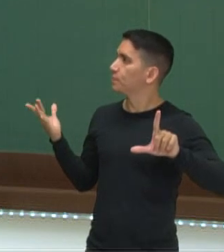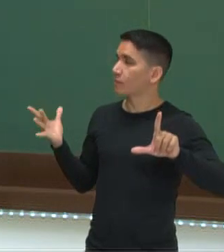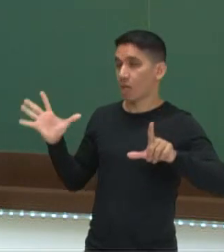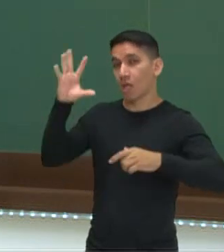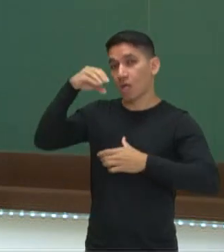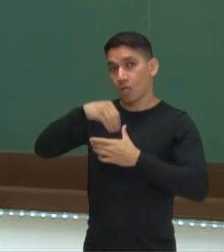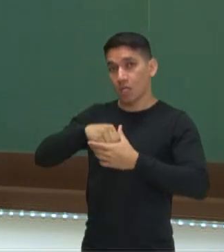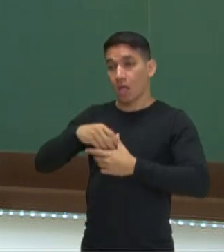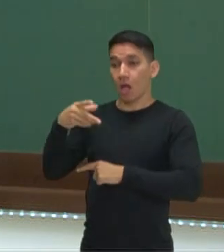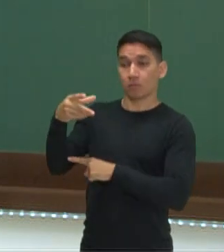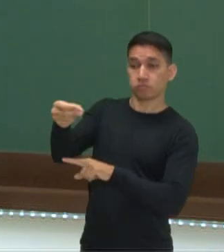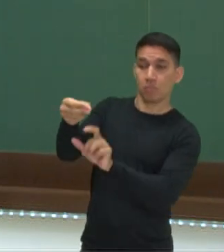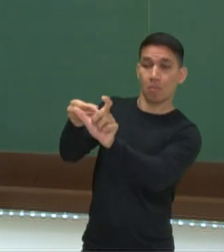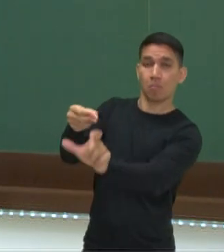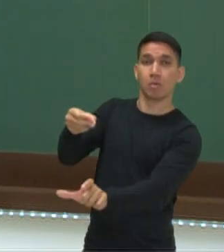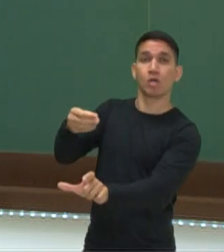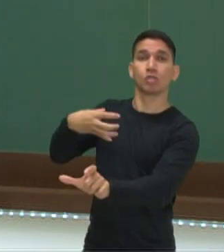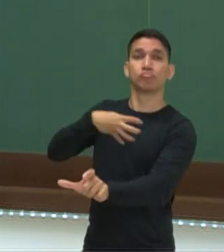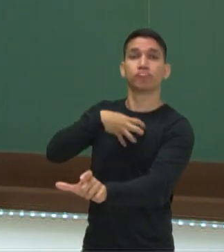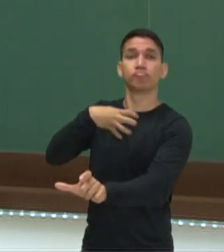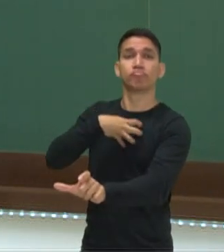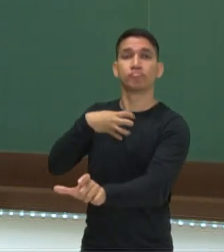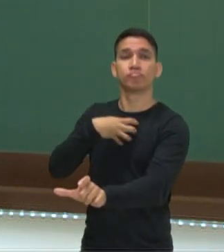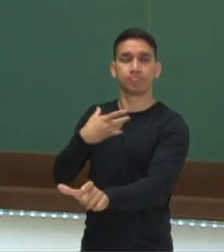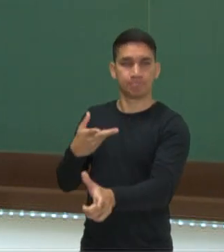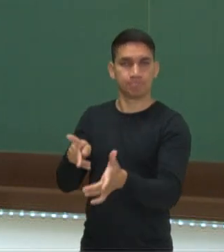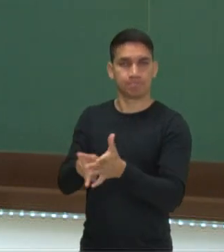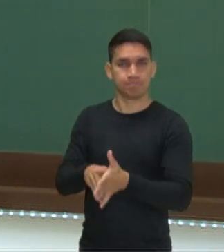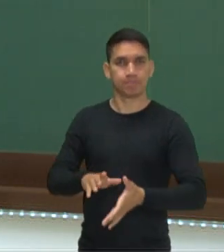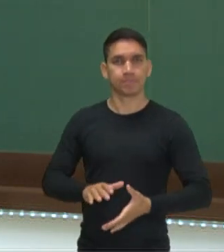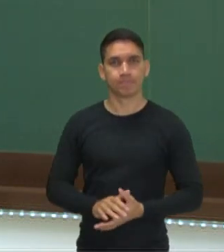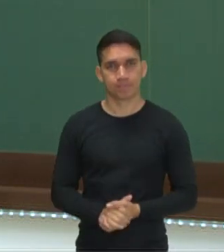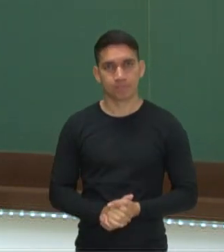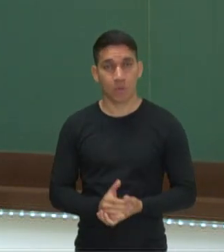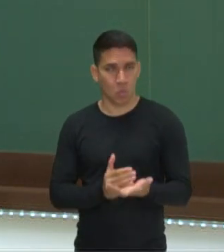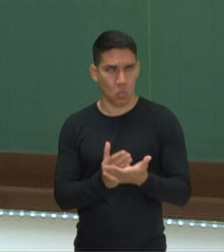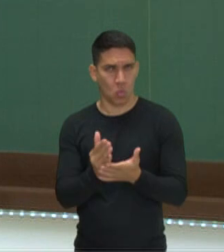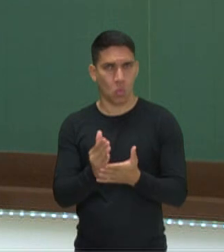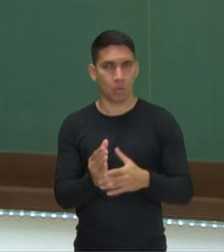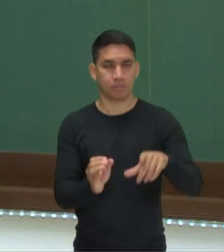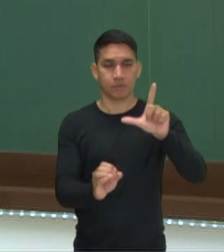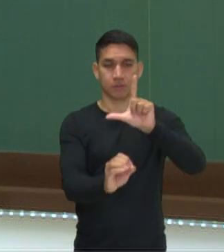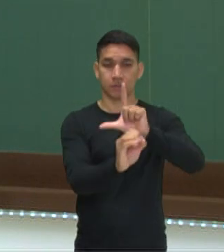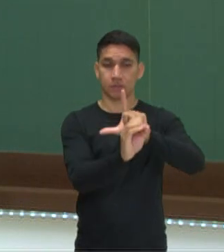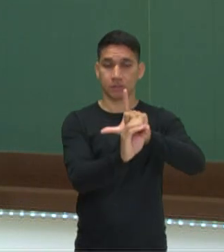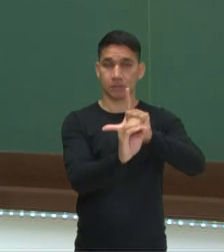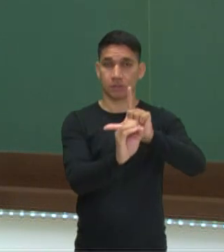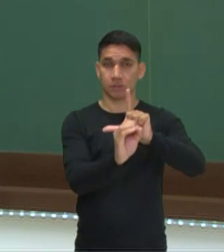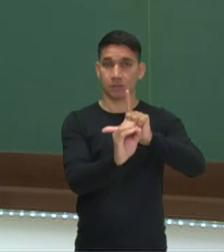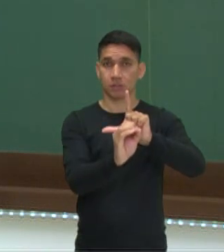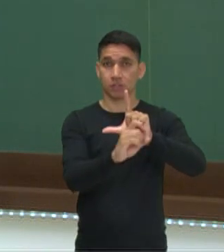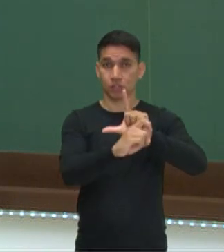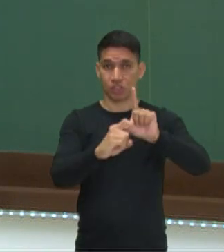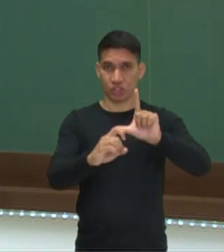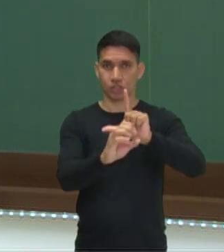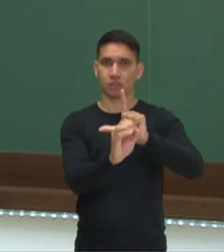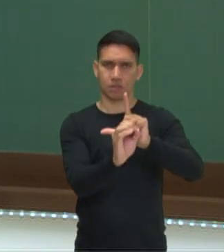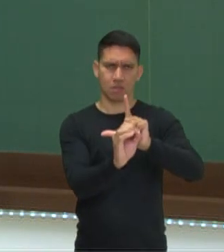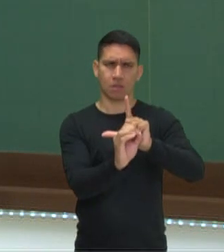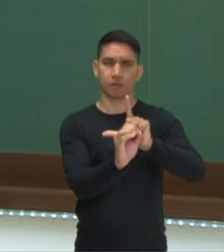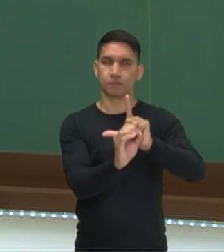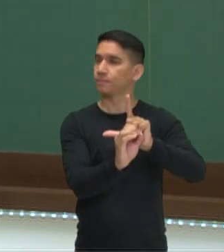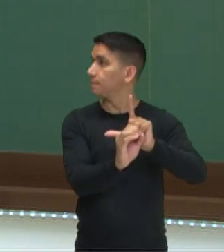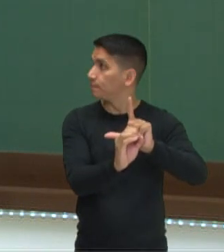corpo da pessoa, do paciente em questão. Então, começamos aqui. Quando o meu X for